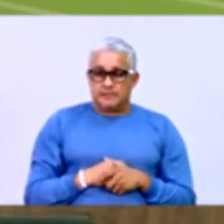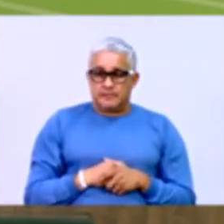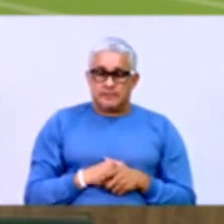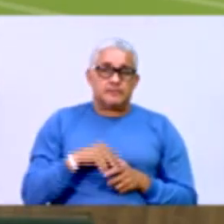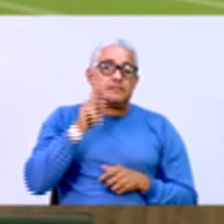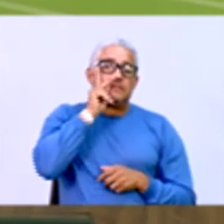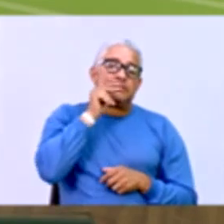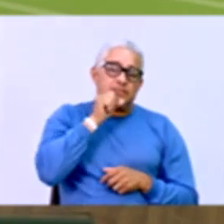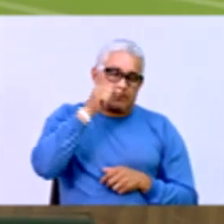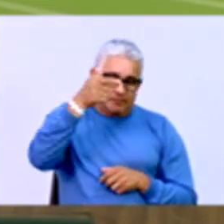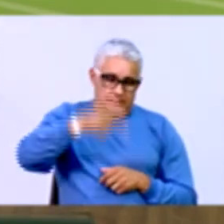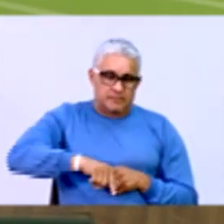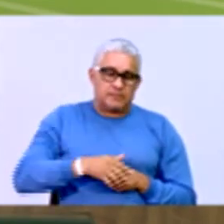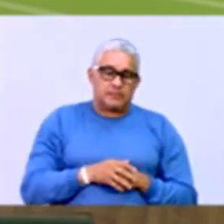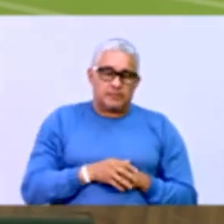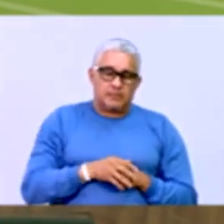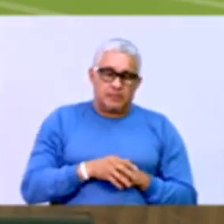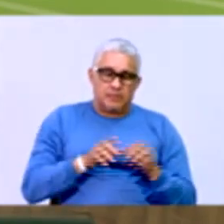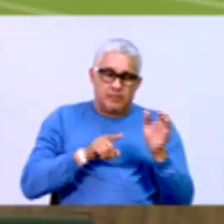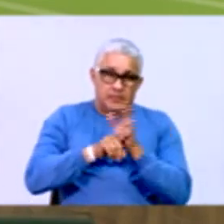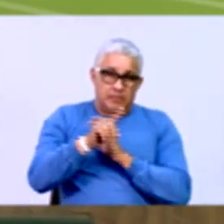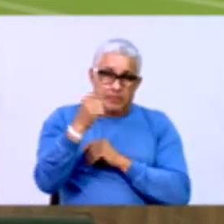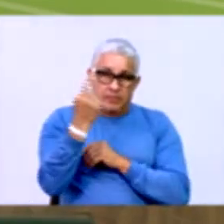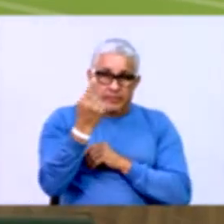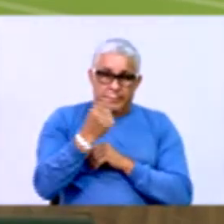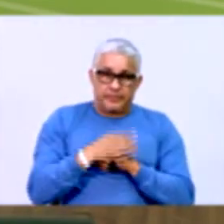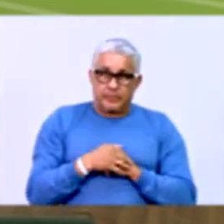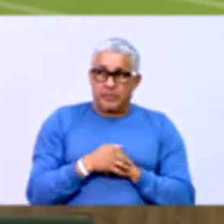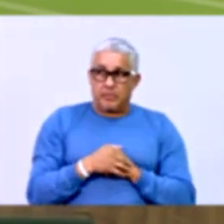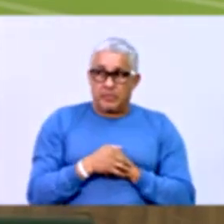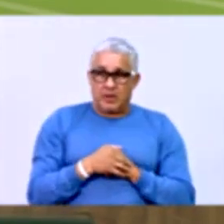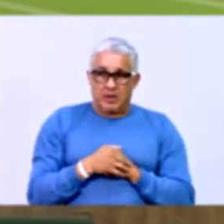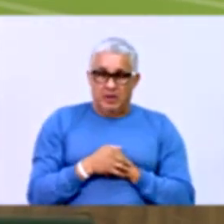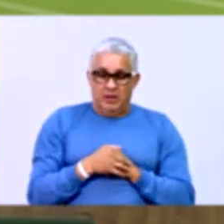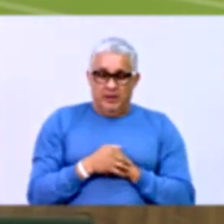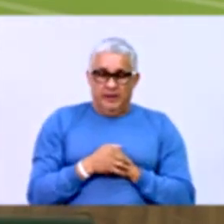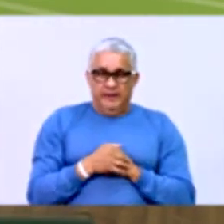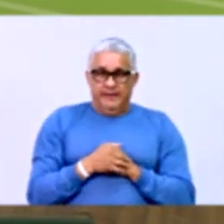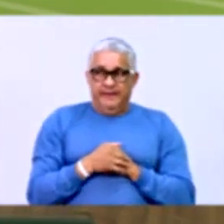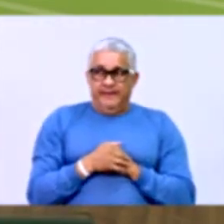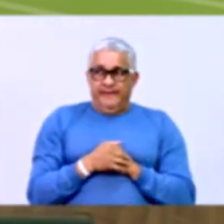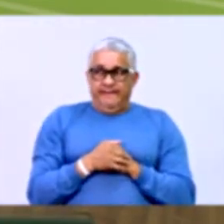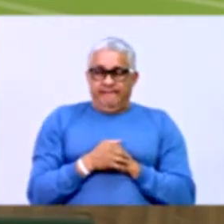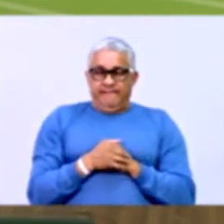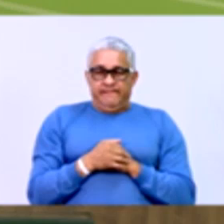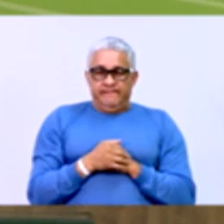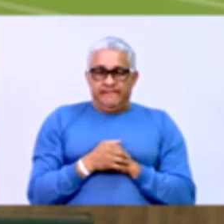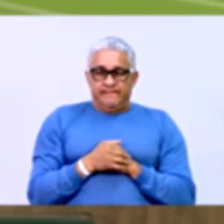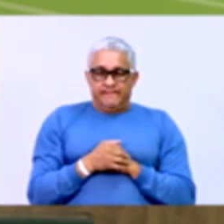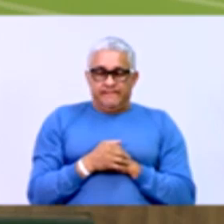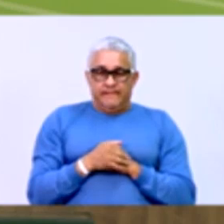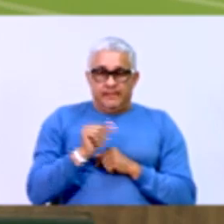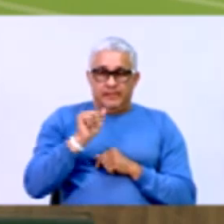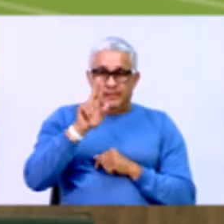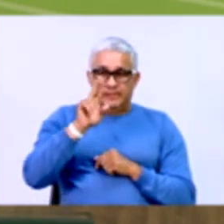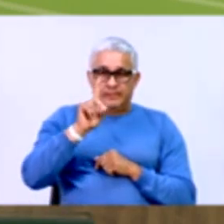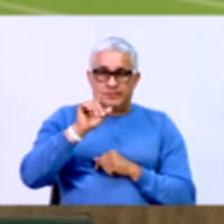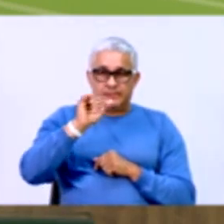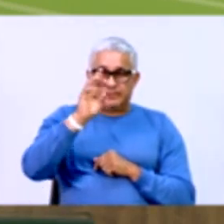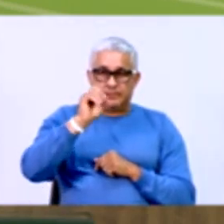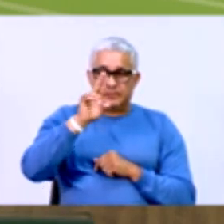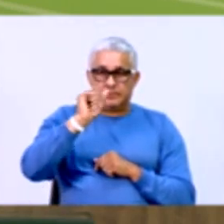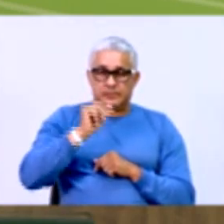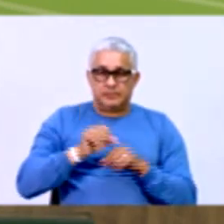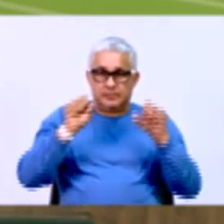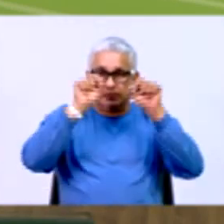Porto Velho aí, novamente, questão 1, Porto Velho, antes tarde do que nunca, né? Brincadeira, gente, vamos lá. A auditoria de sistemas de